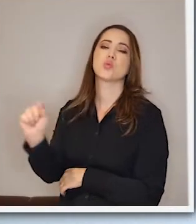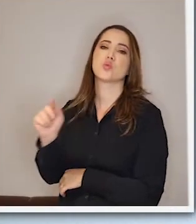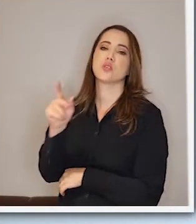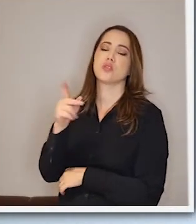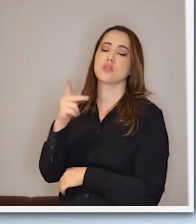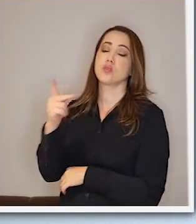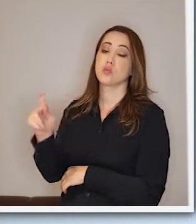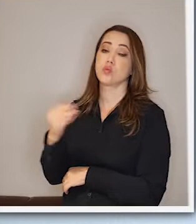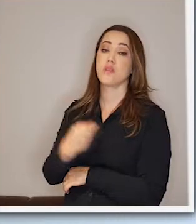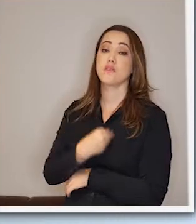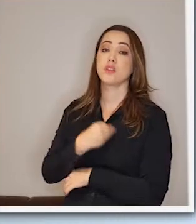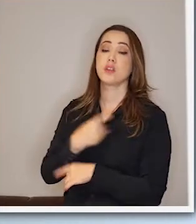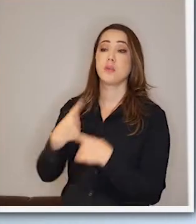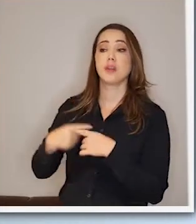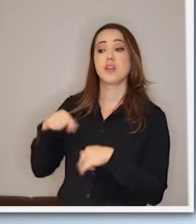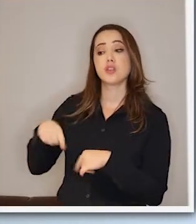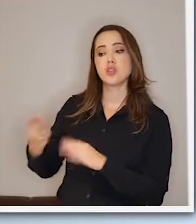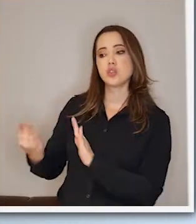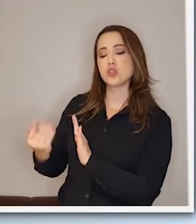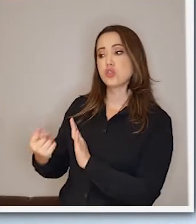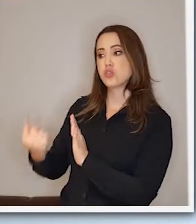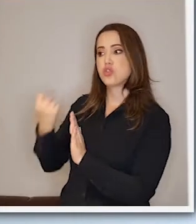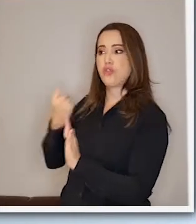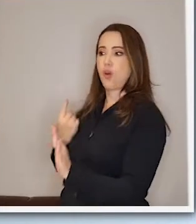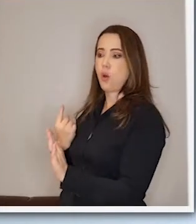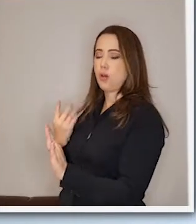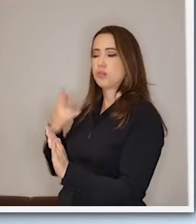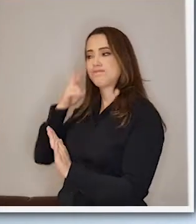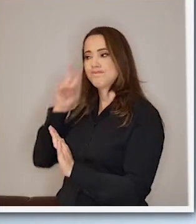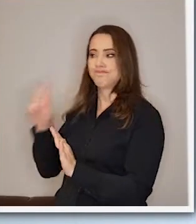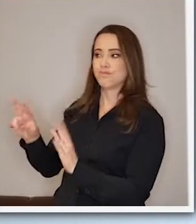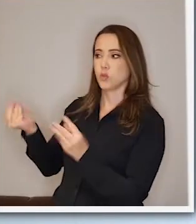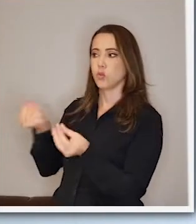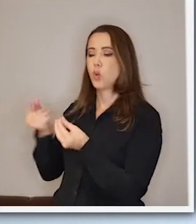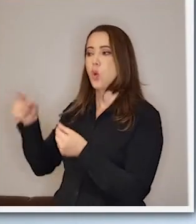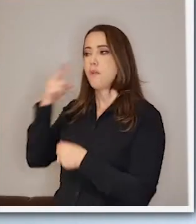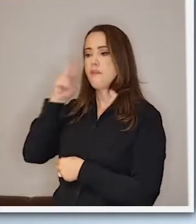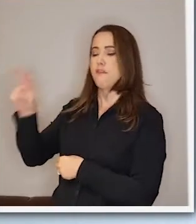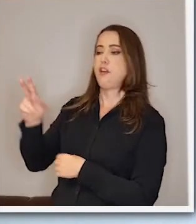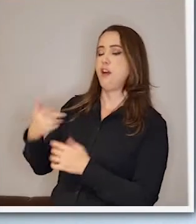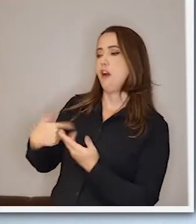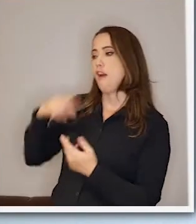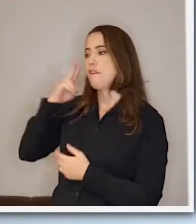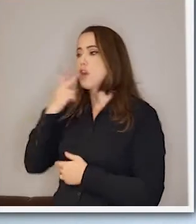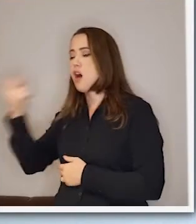assim, a tua opinião de quem viveu lá, porque às vezes a gente de fora ou quem não viveu a situação é muito fácil você olhar na